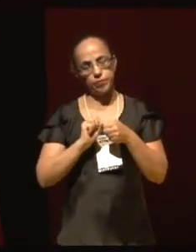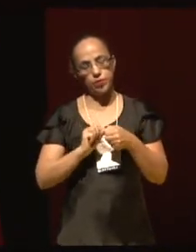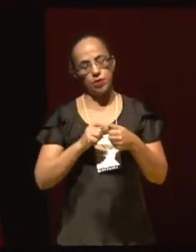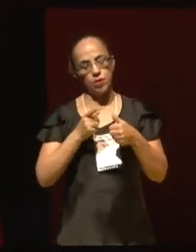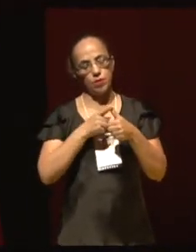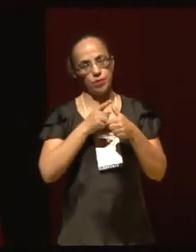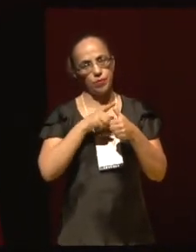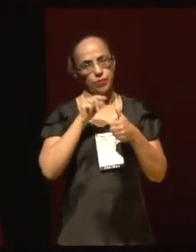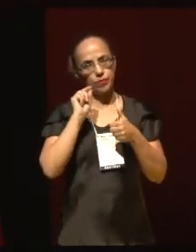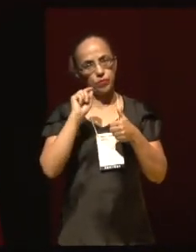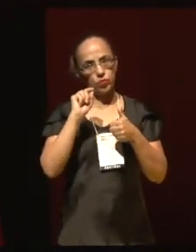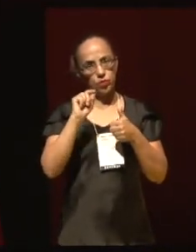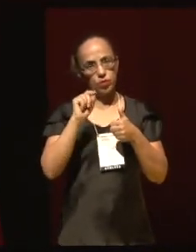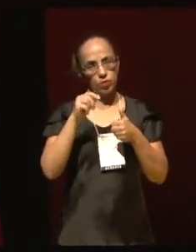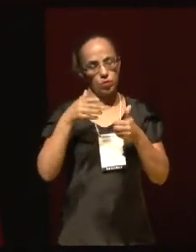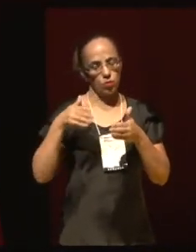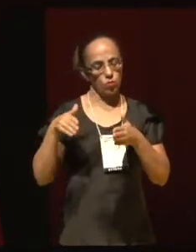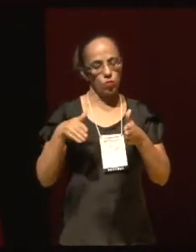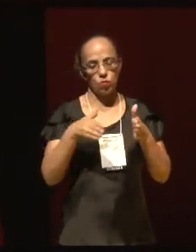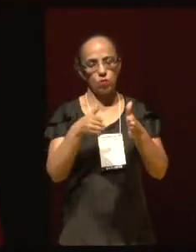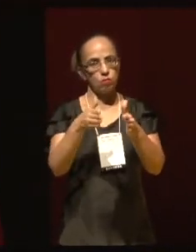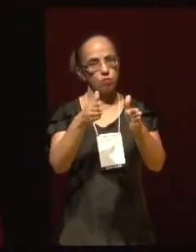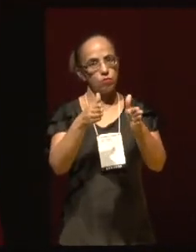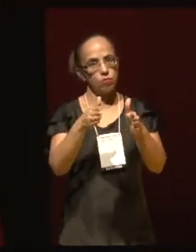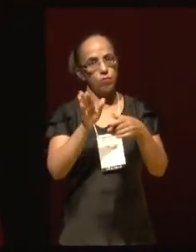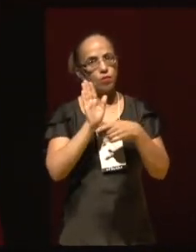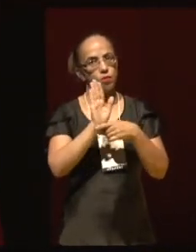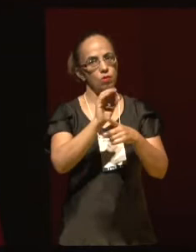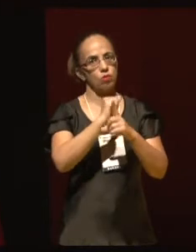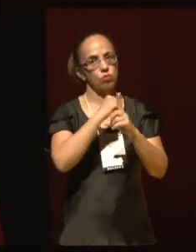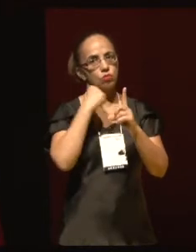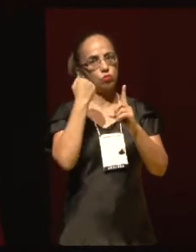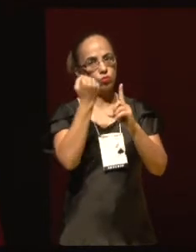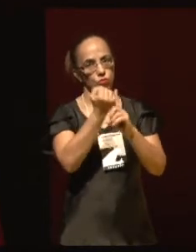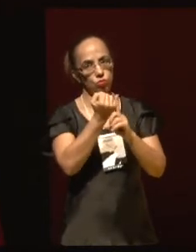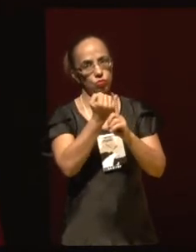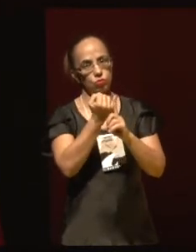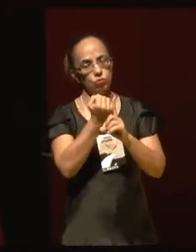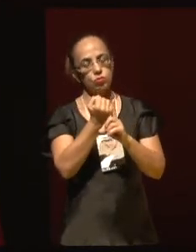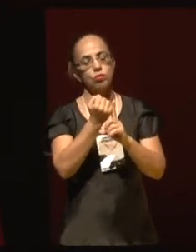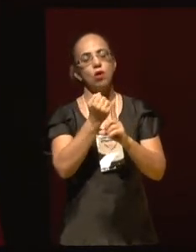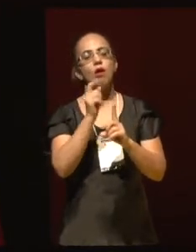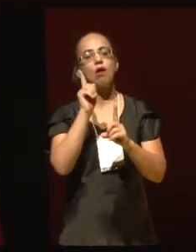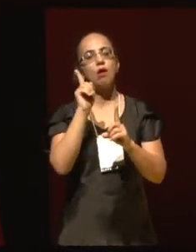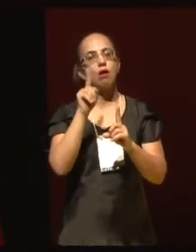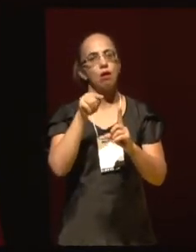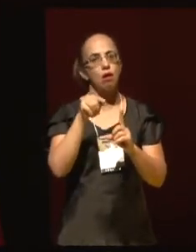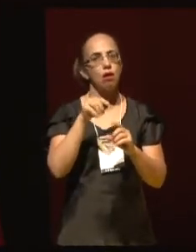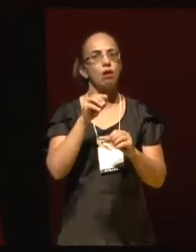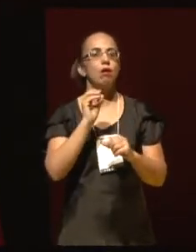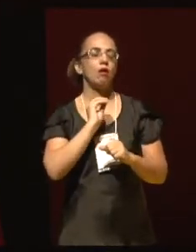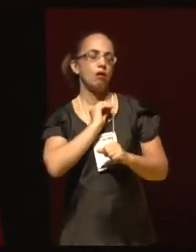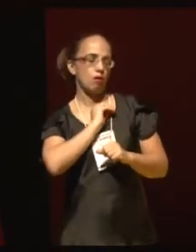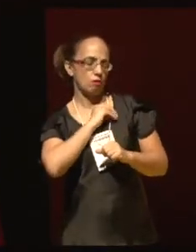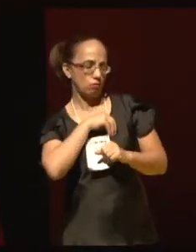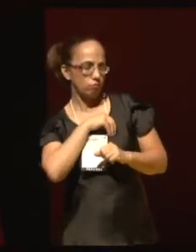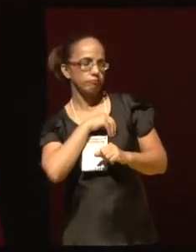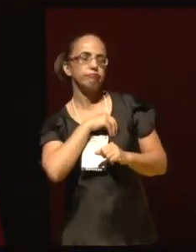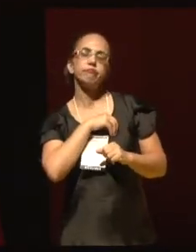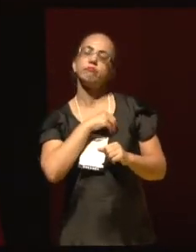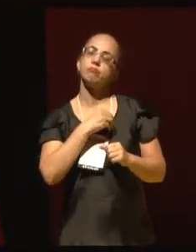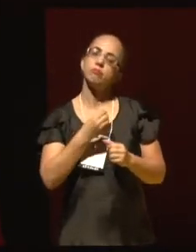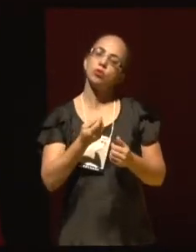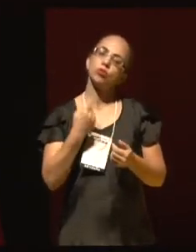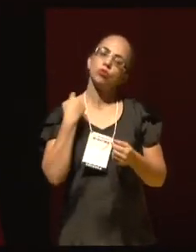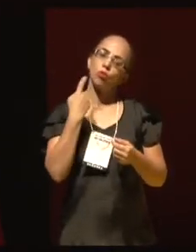o trabalho para a sociedade, que é aquele trabalho remunerado onde nós nos